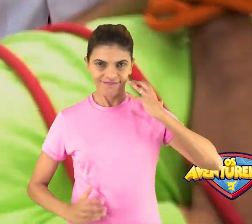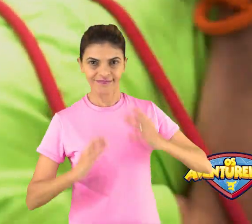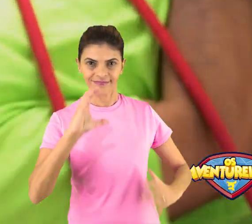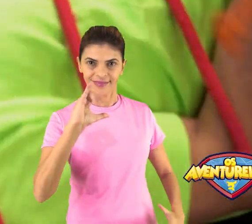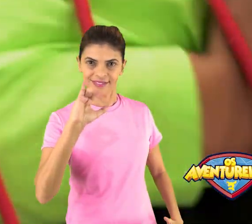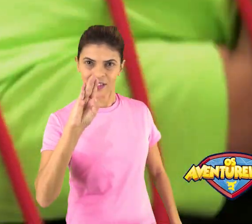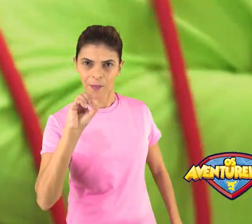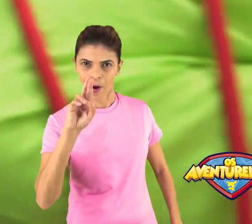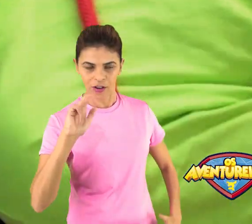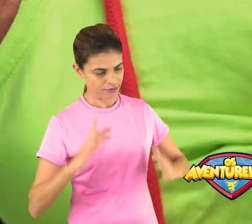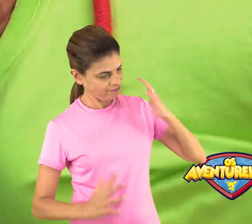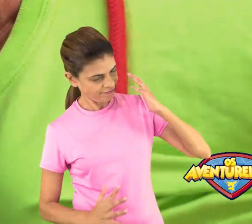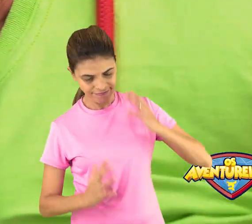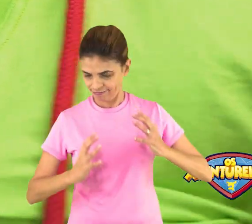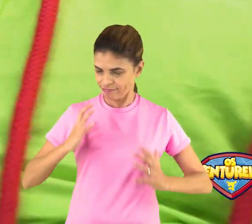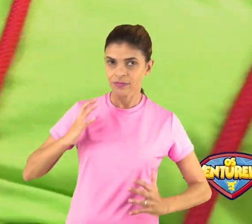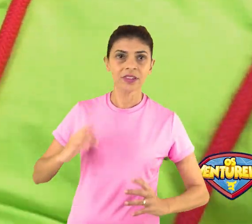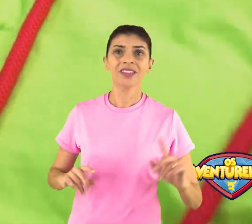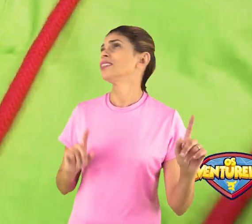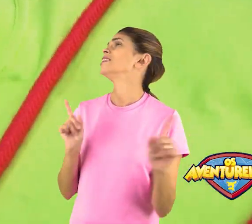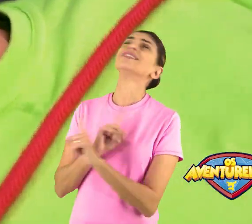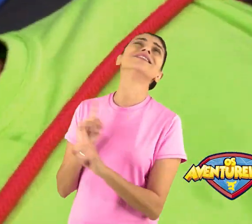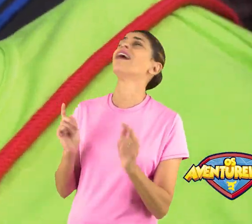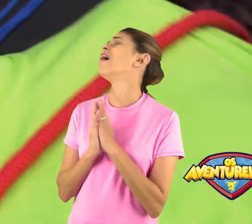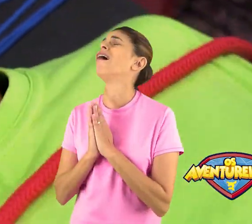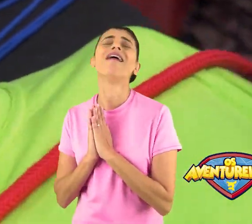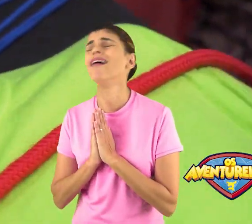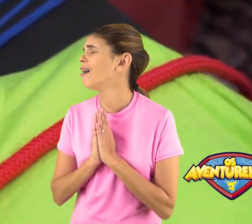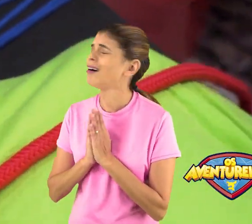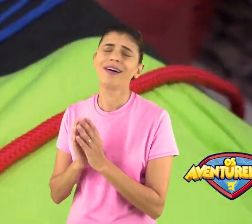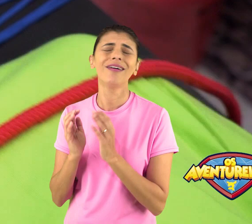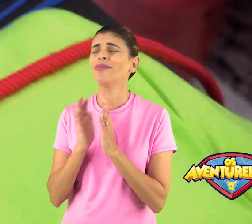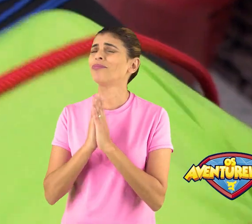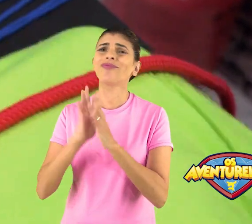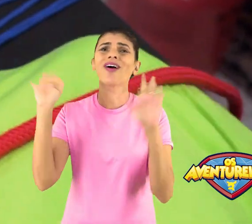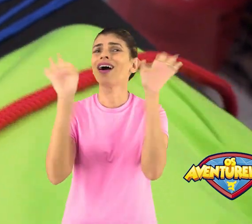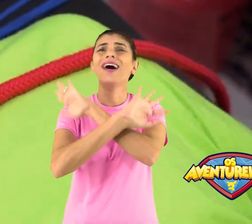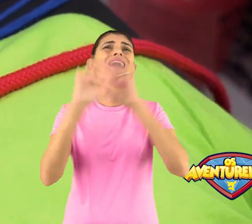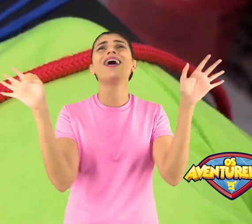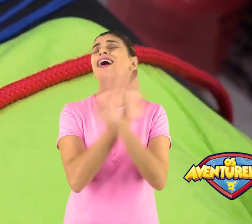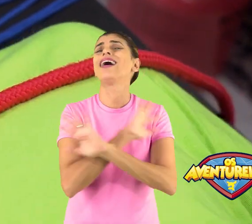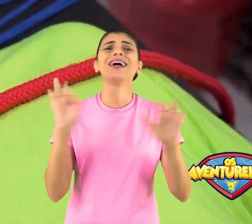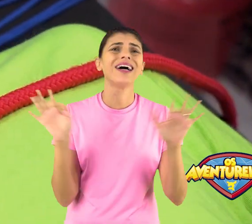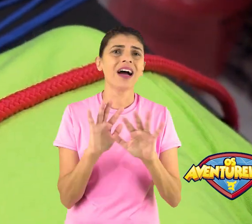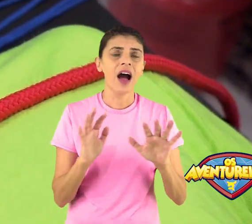Não! Não! Não! Não! Que horror! Não! Socorro! Não!